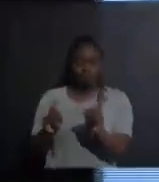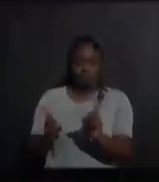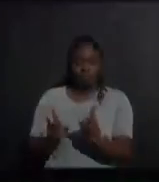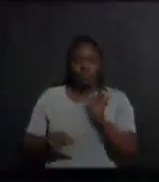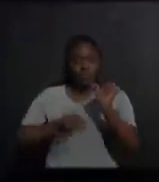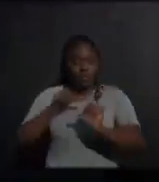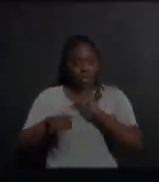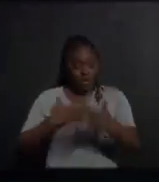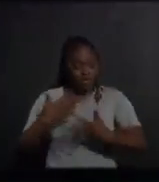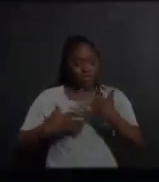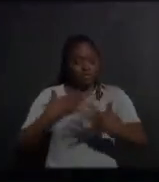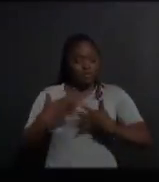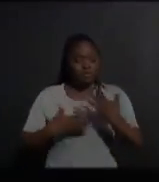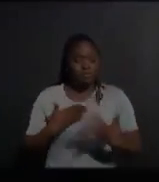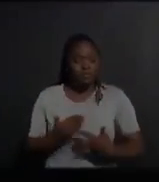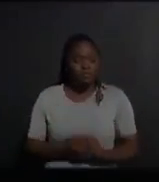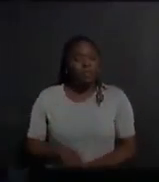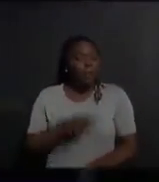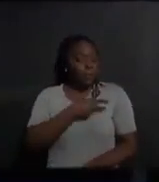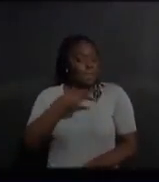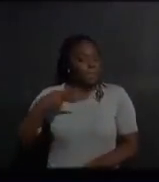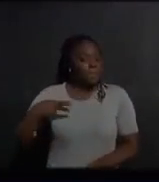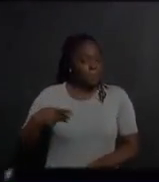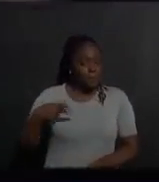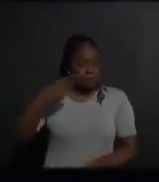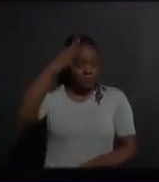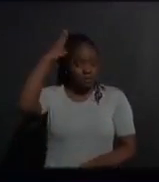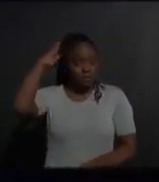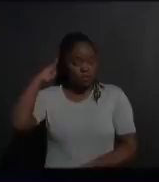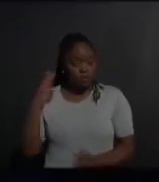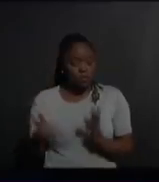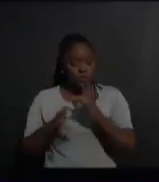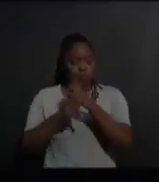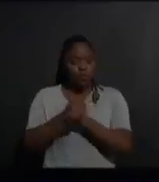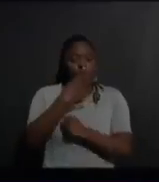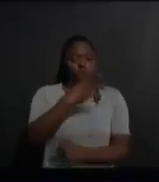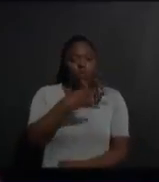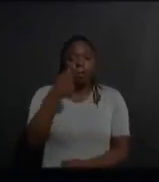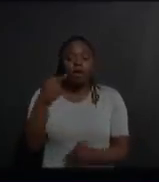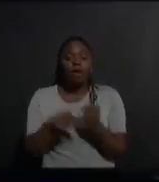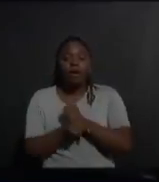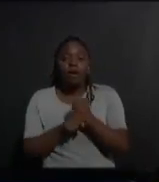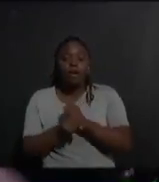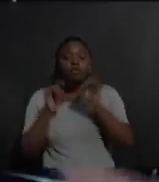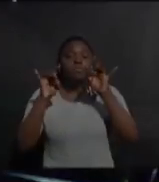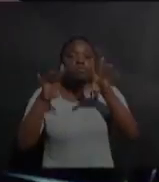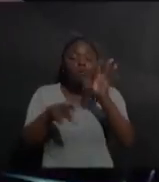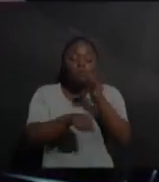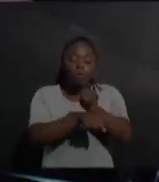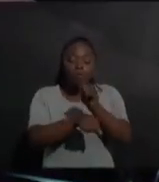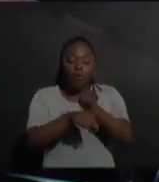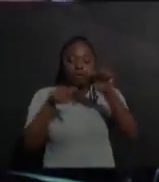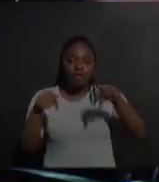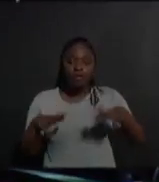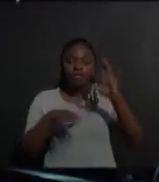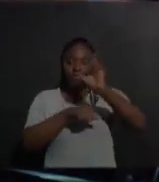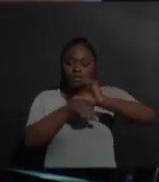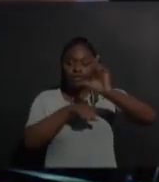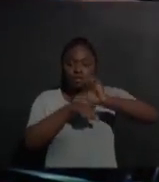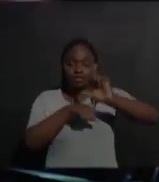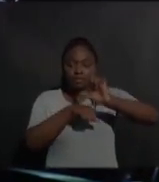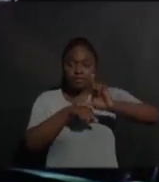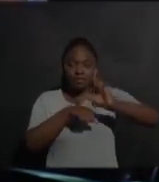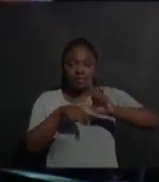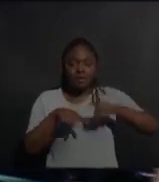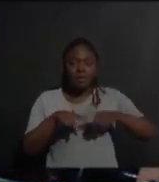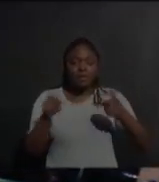Avivamento gente, o nosso pastor completou essa semana 47 anos só cuidando da Lagoinha, mas ele foi